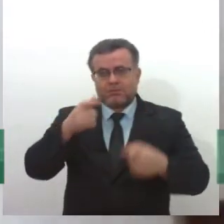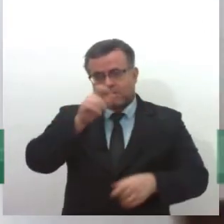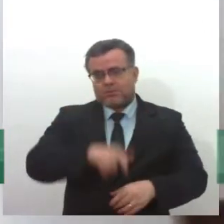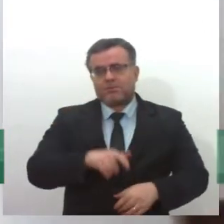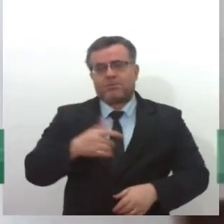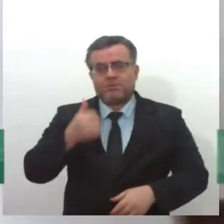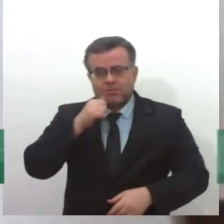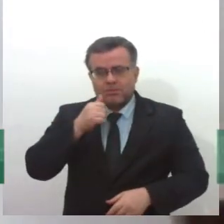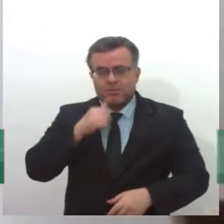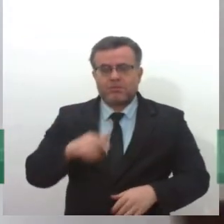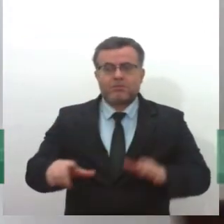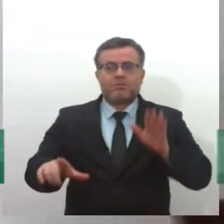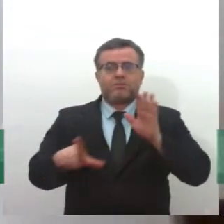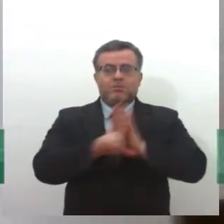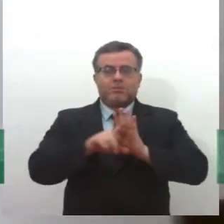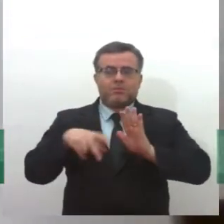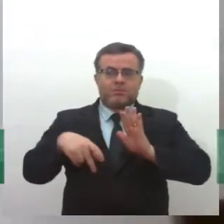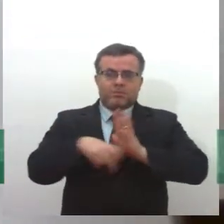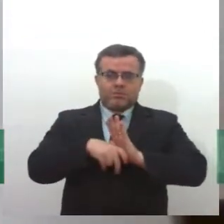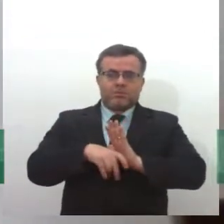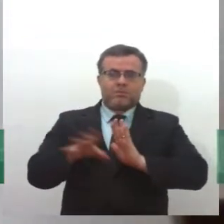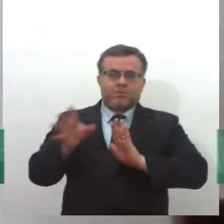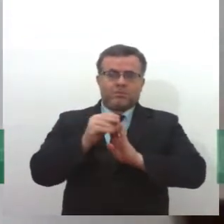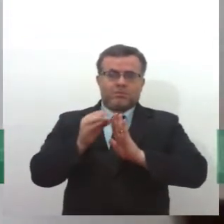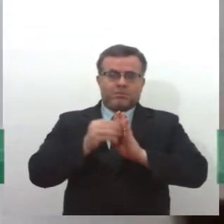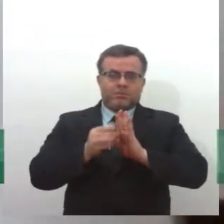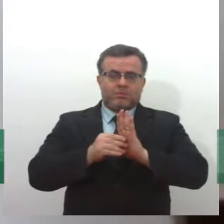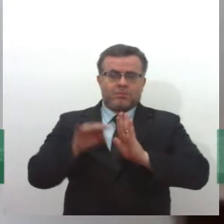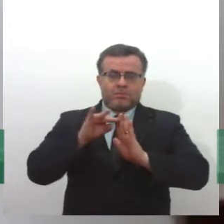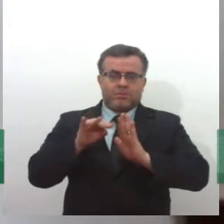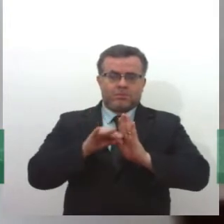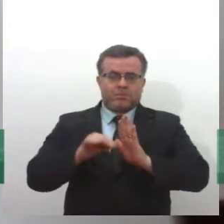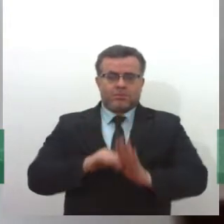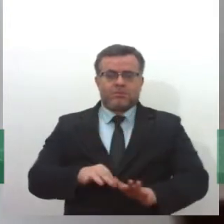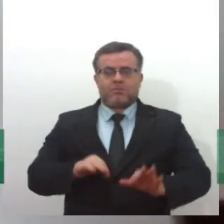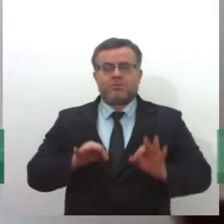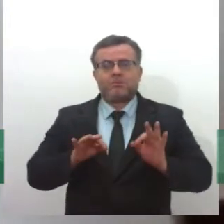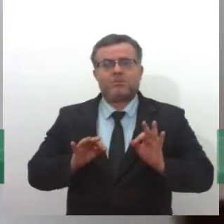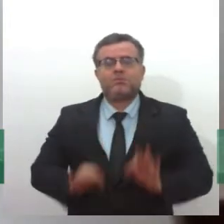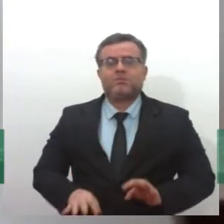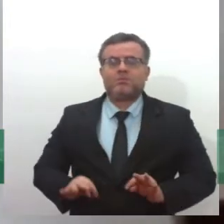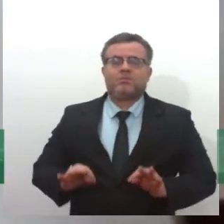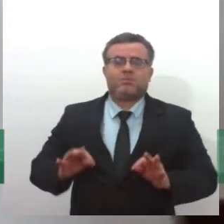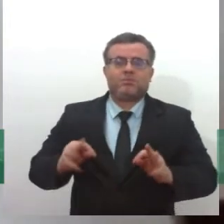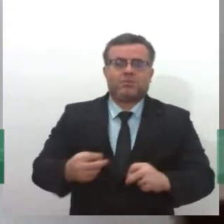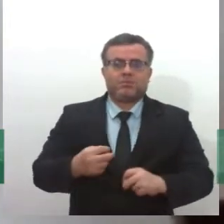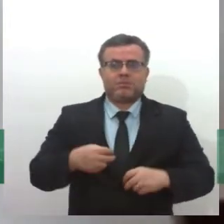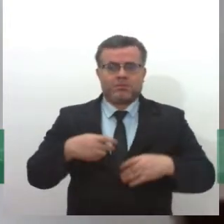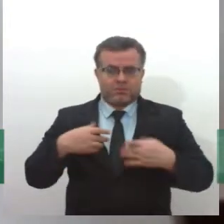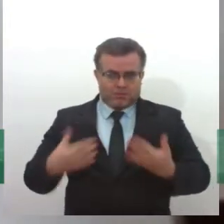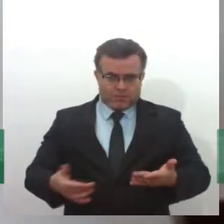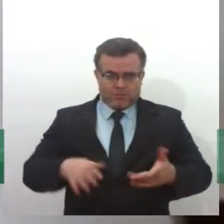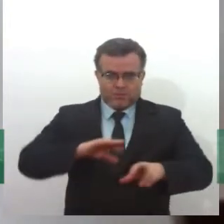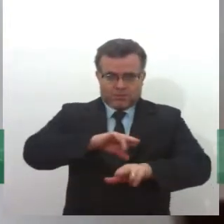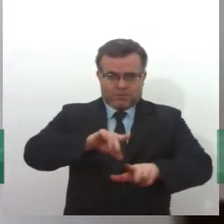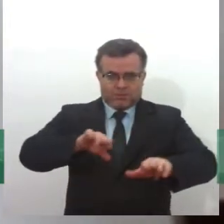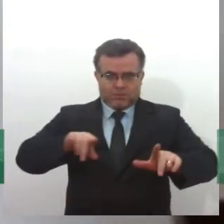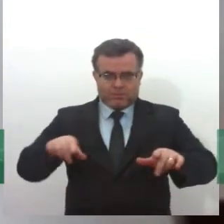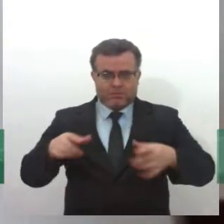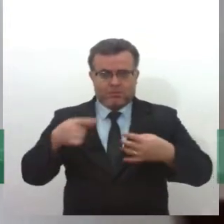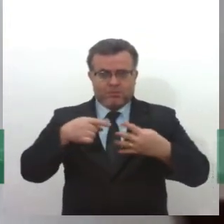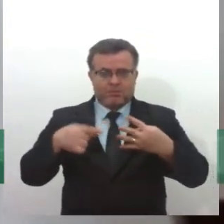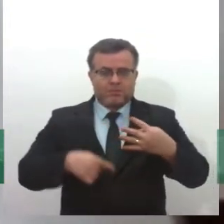na Lei Maria da Penha, conseguiu dotar o sistema judicial, né, policial, de diversos mecanismos que podem